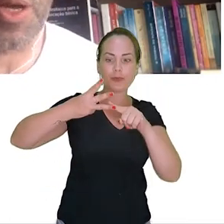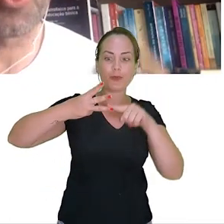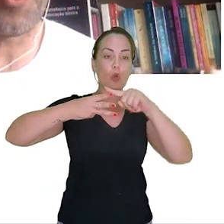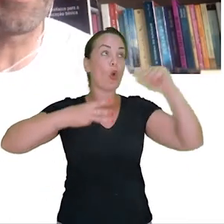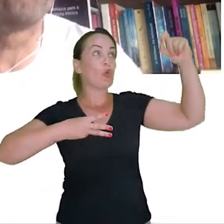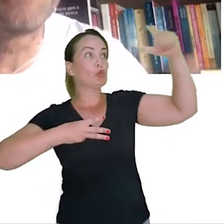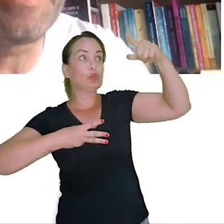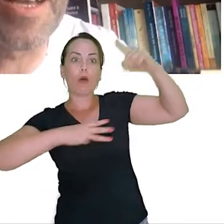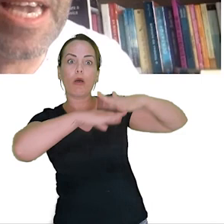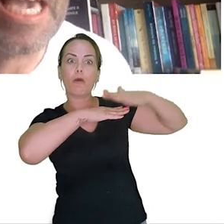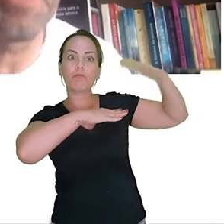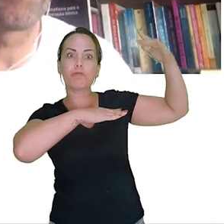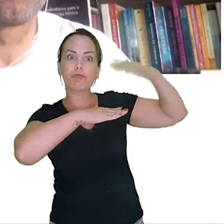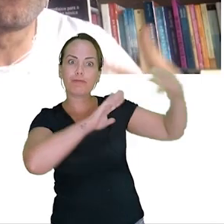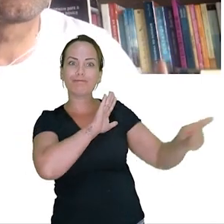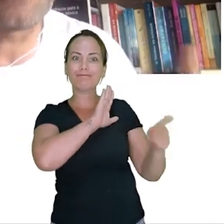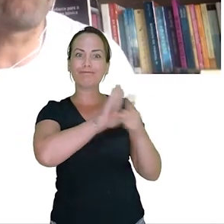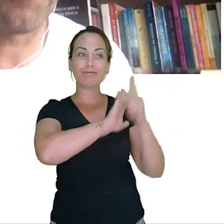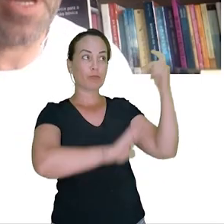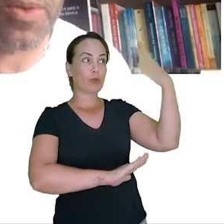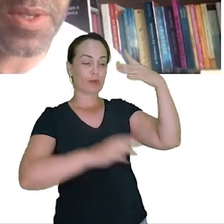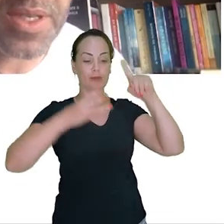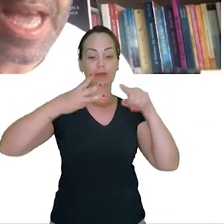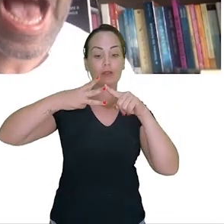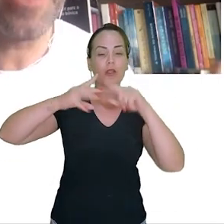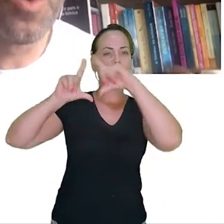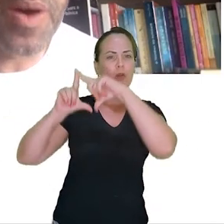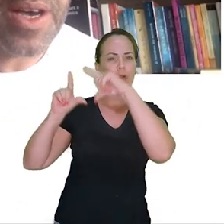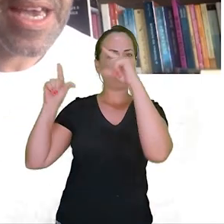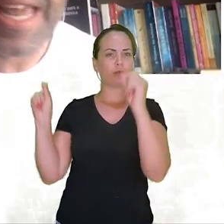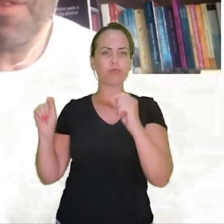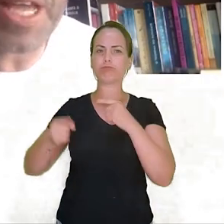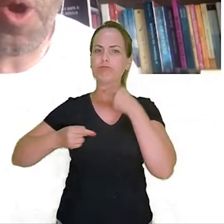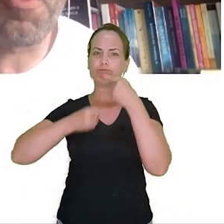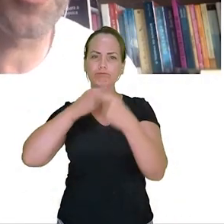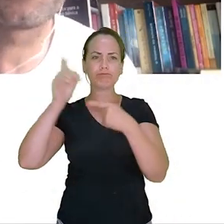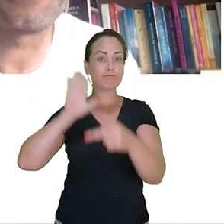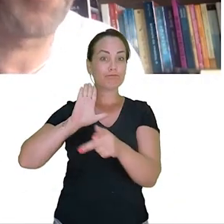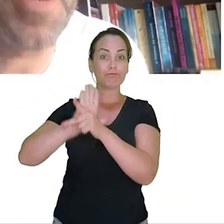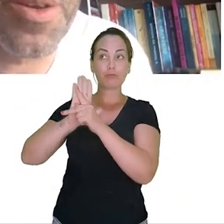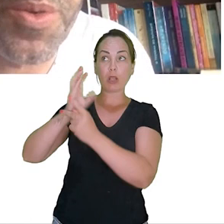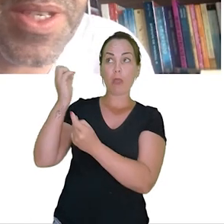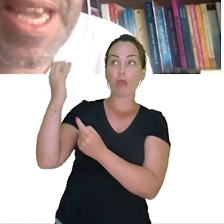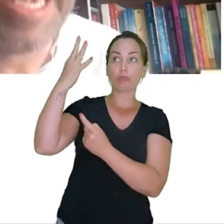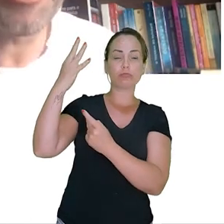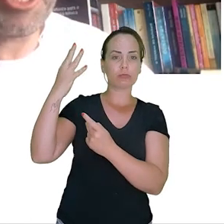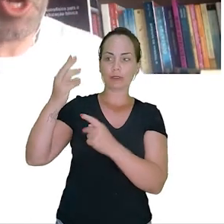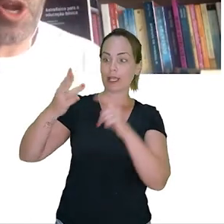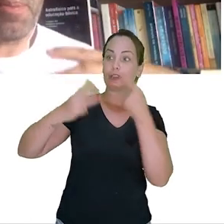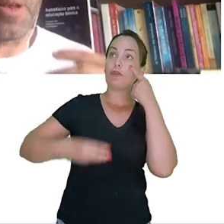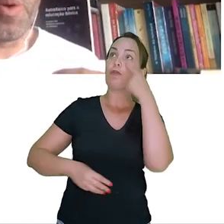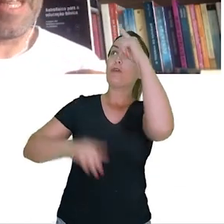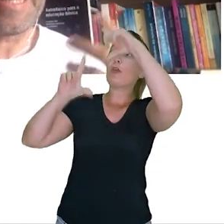diferentes. Então, o Sol, ele brilha, ele produz a própria luz. A Lua, ela não tem como produzir a própria luz. E a